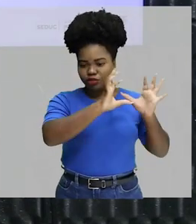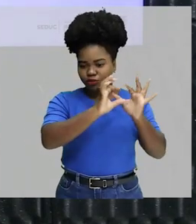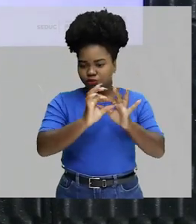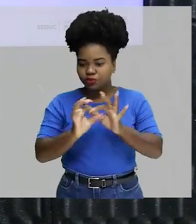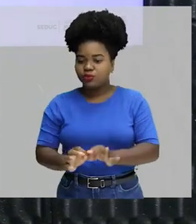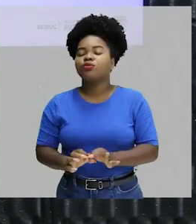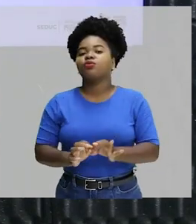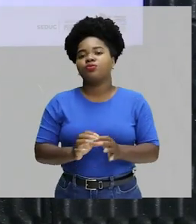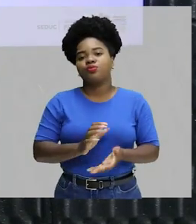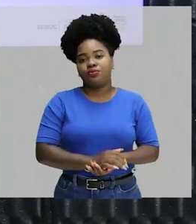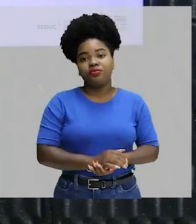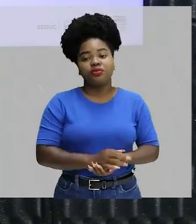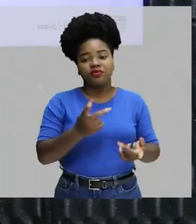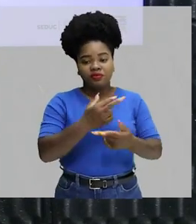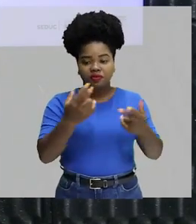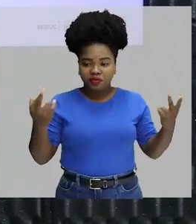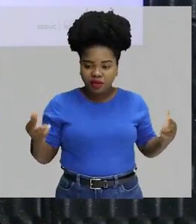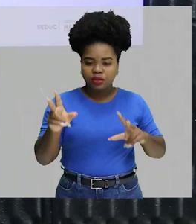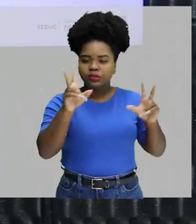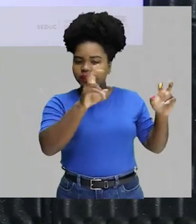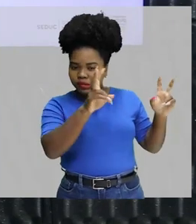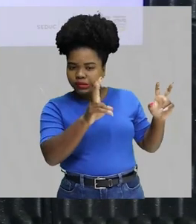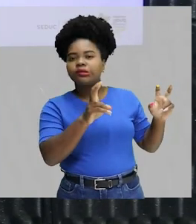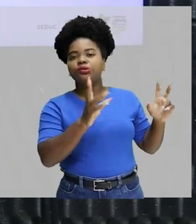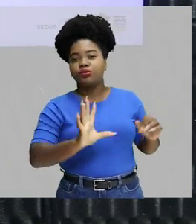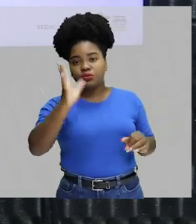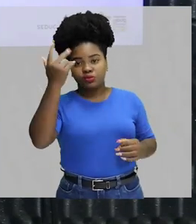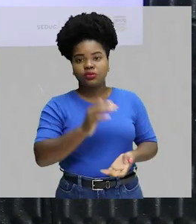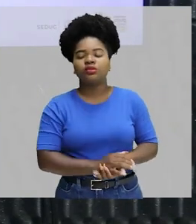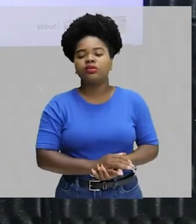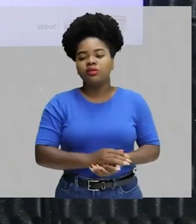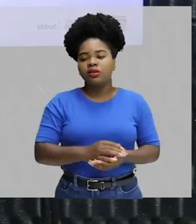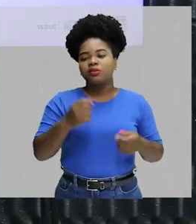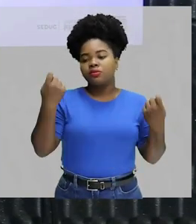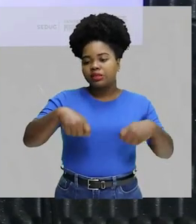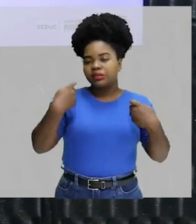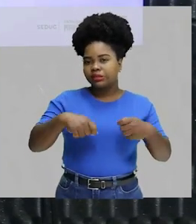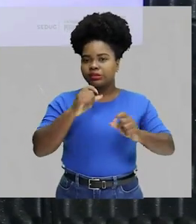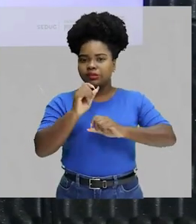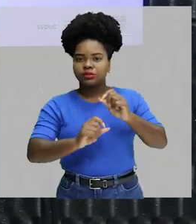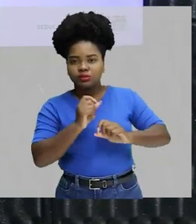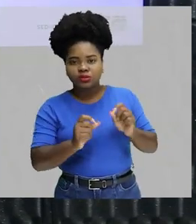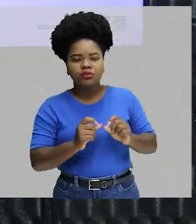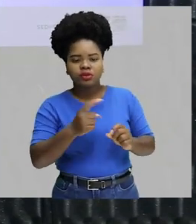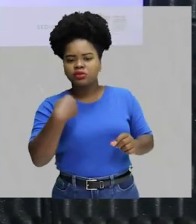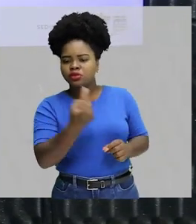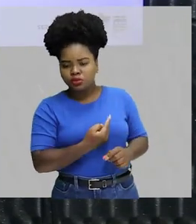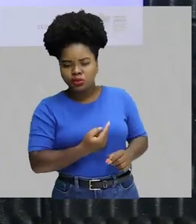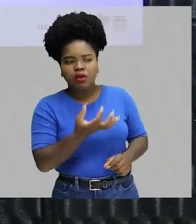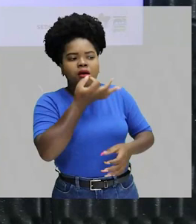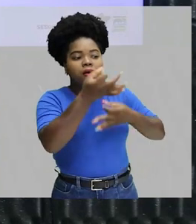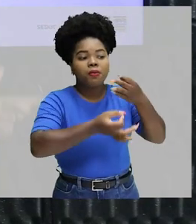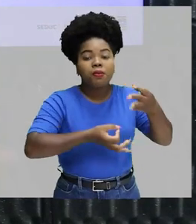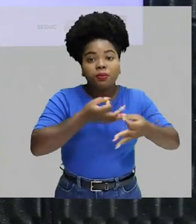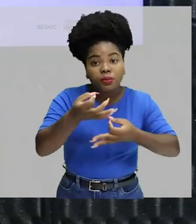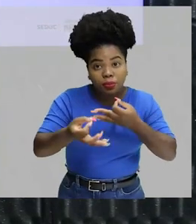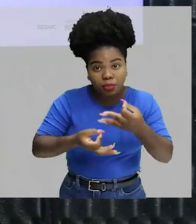assuntos vê à tona e vai exigir de nós posicionamentos opiniões querendo ou não todo mundo